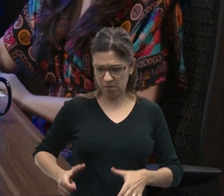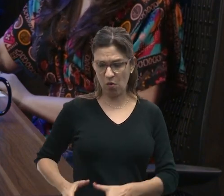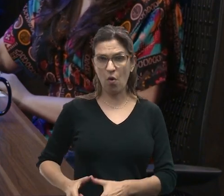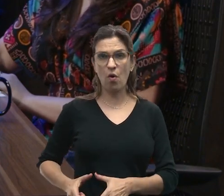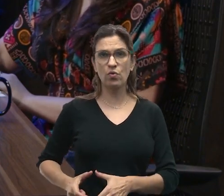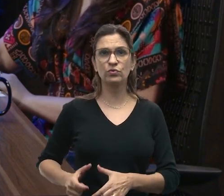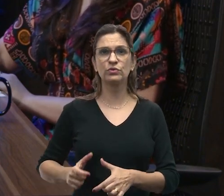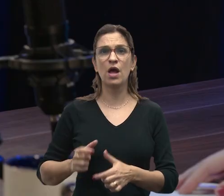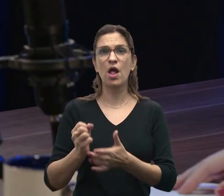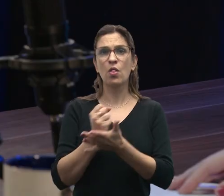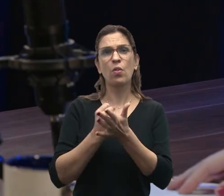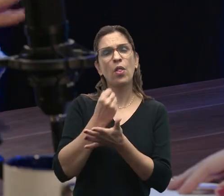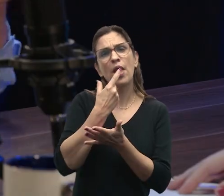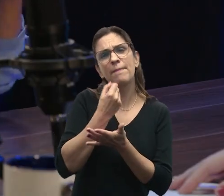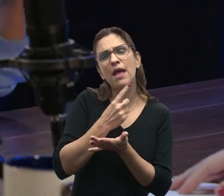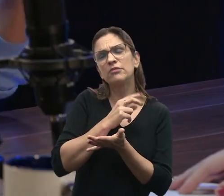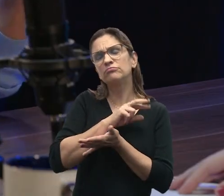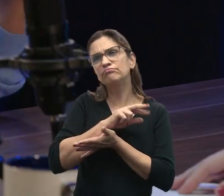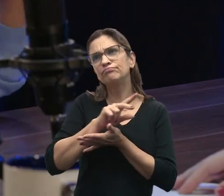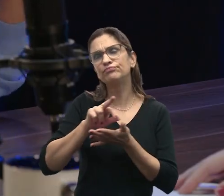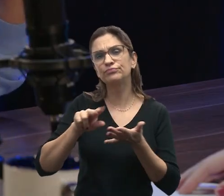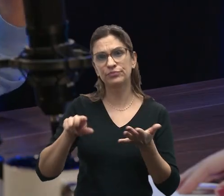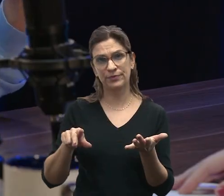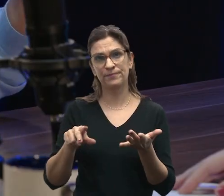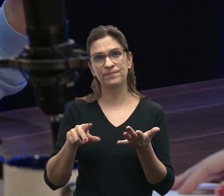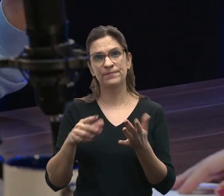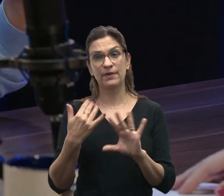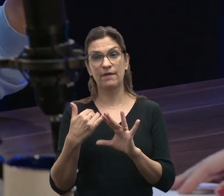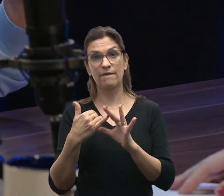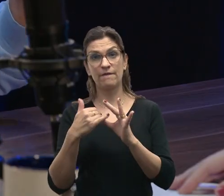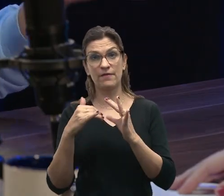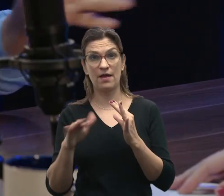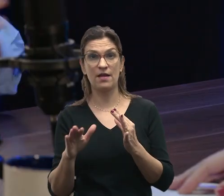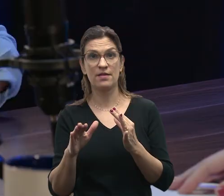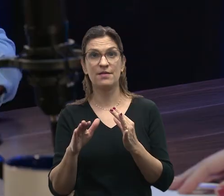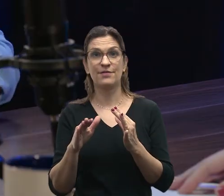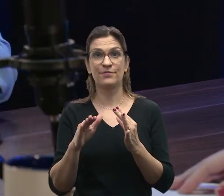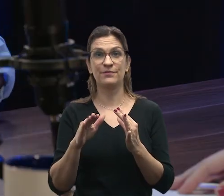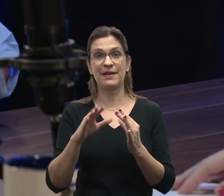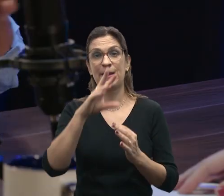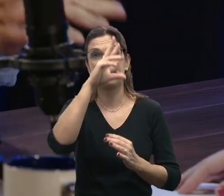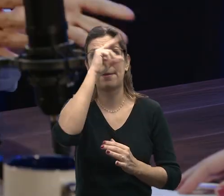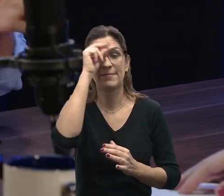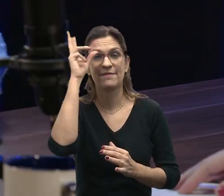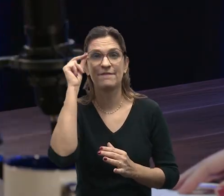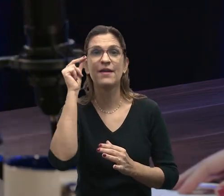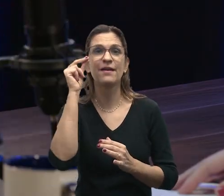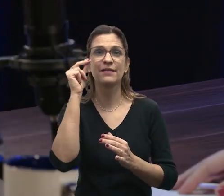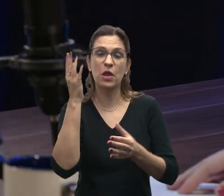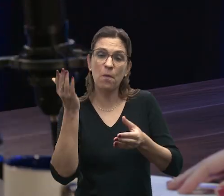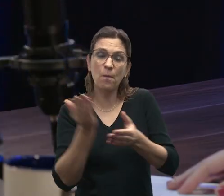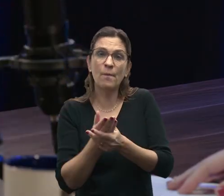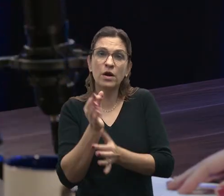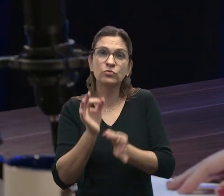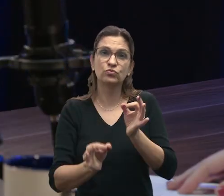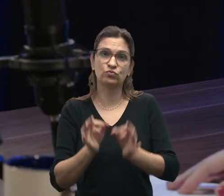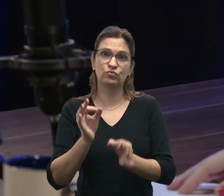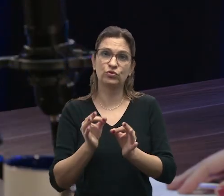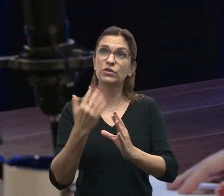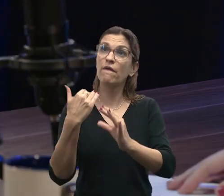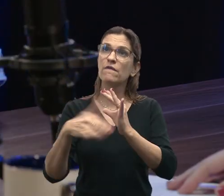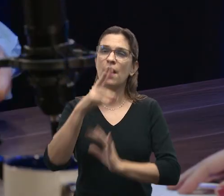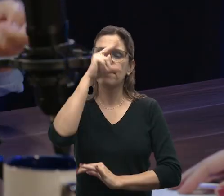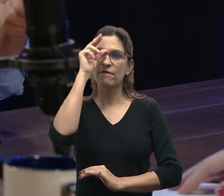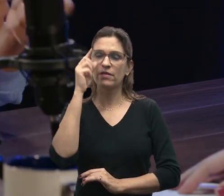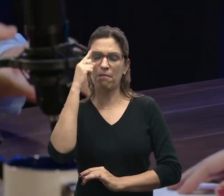os remédios, e isso é enviado como uma notificação judicial à prefeita. É como se você recebesse oficial de justiça com